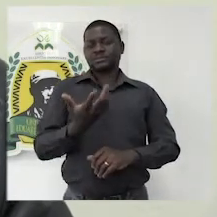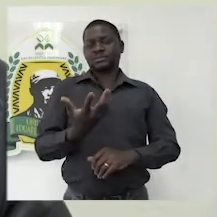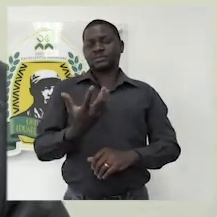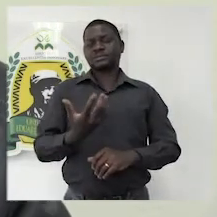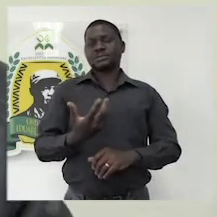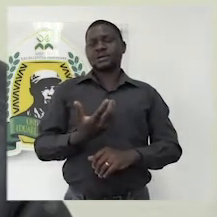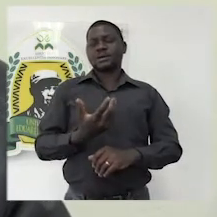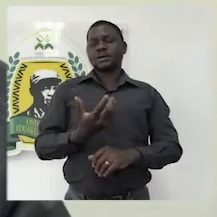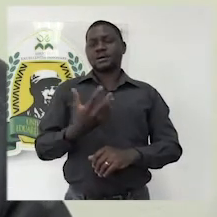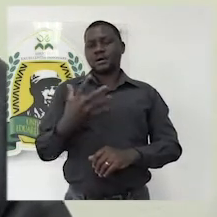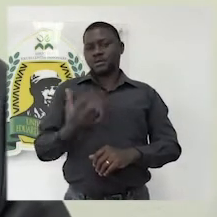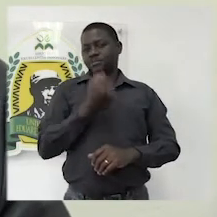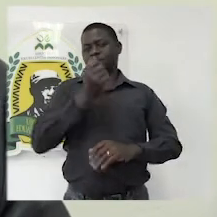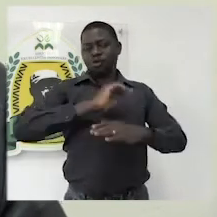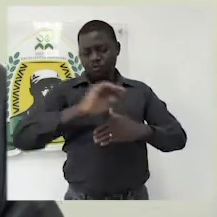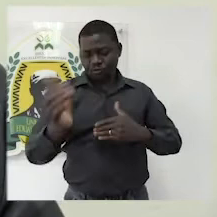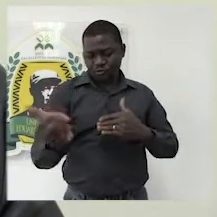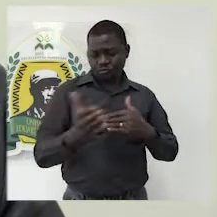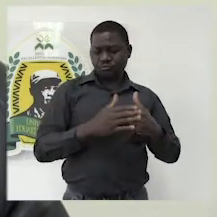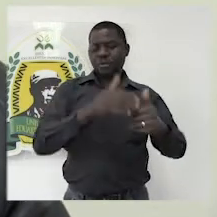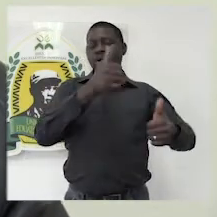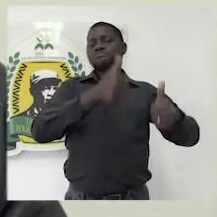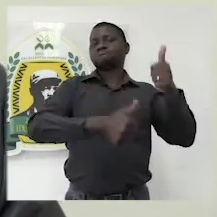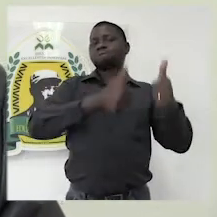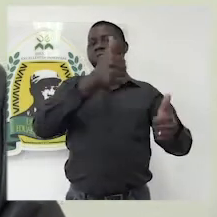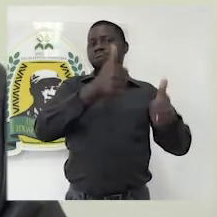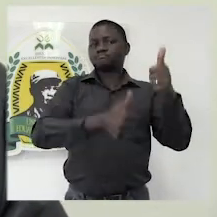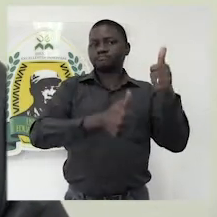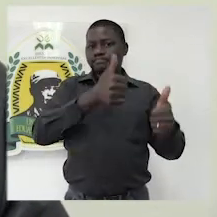possamos retornar às competições